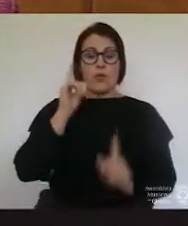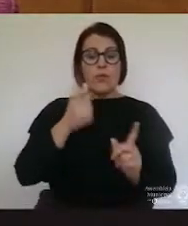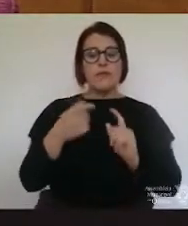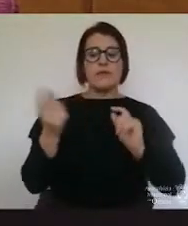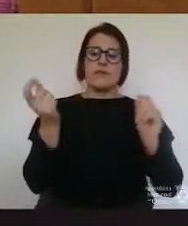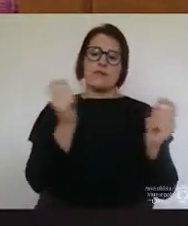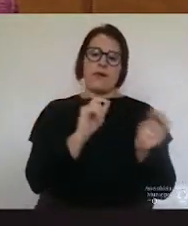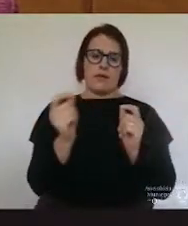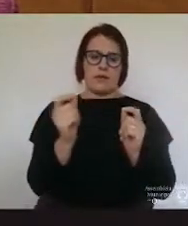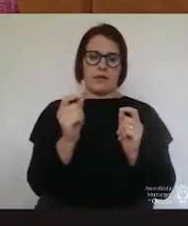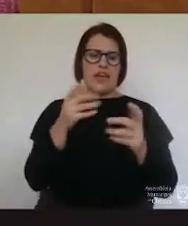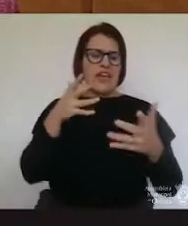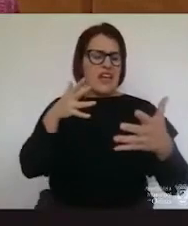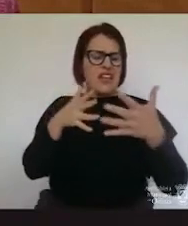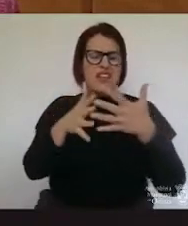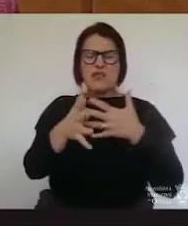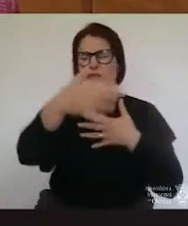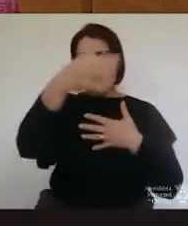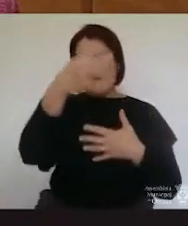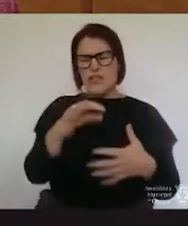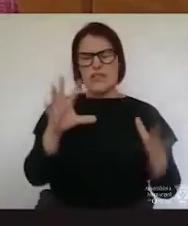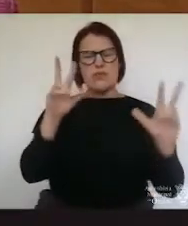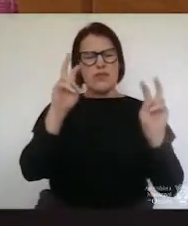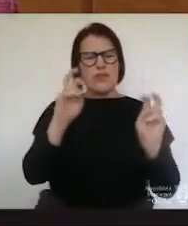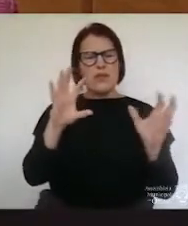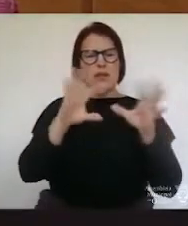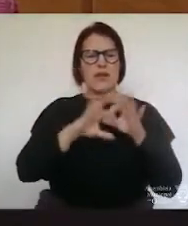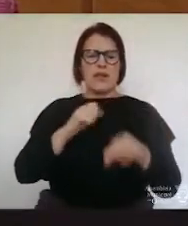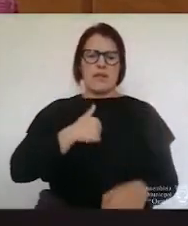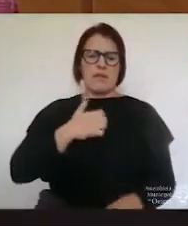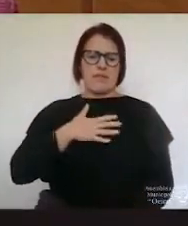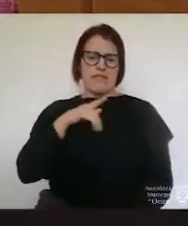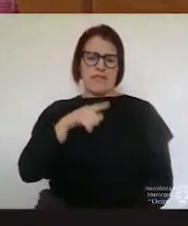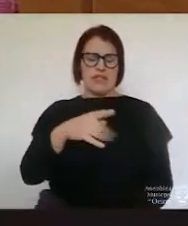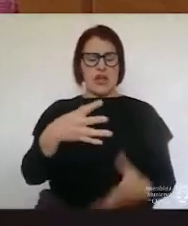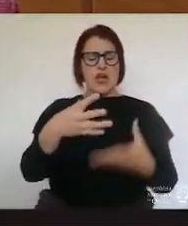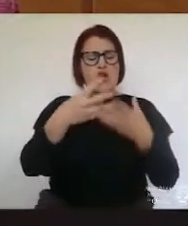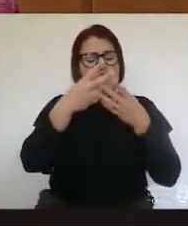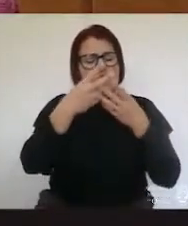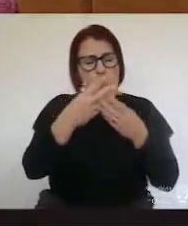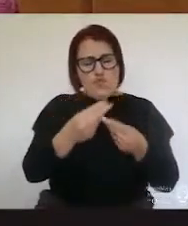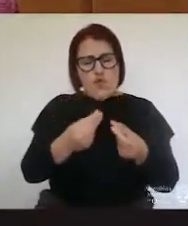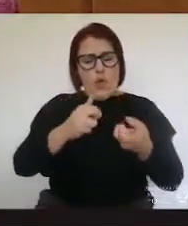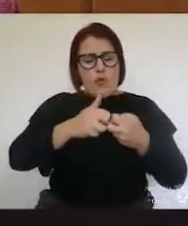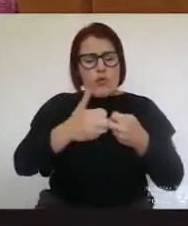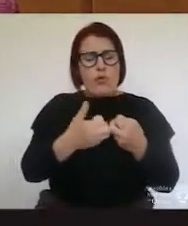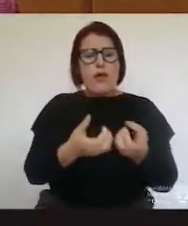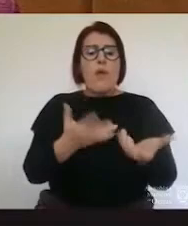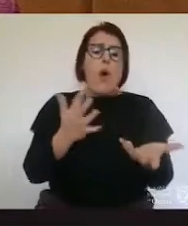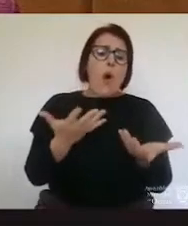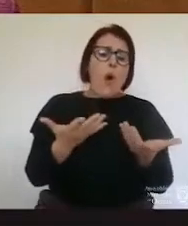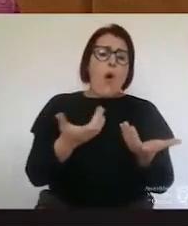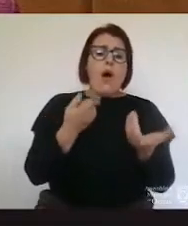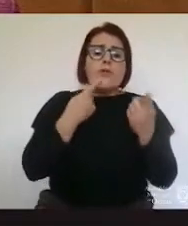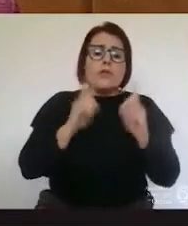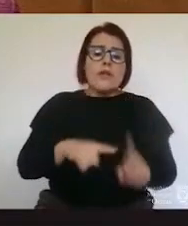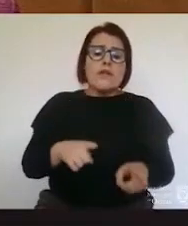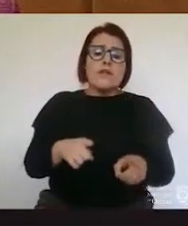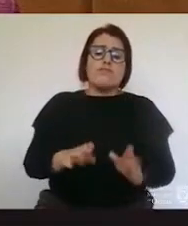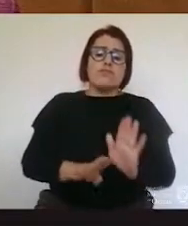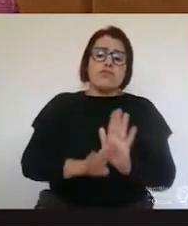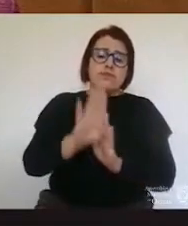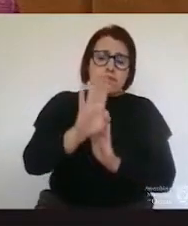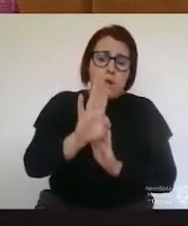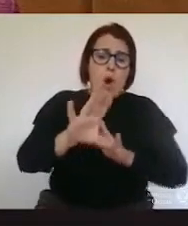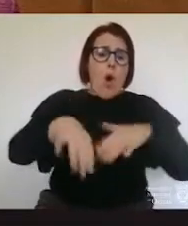forma transparente sobre a empresa, para procurar soluções de reestruturação ou de recuperação da empresa e